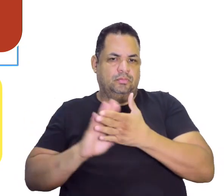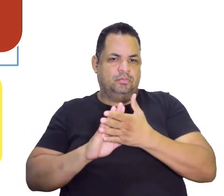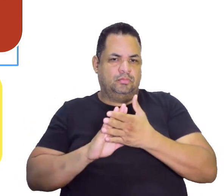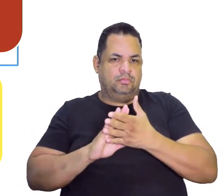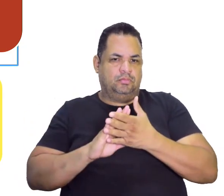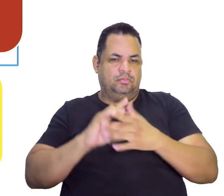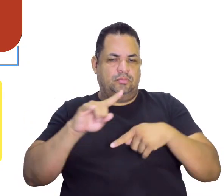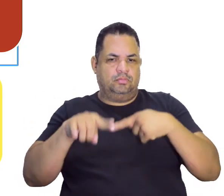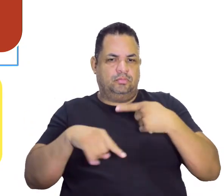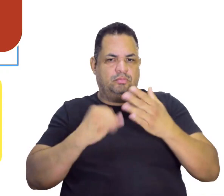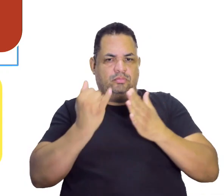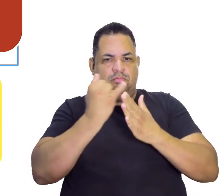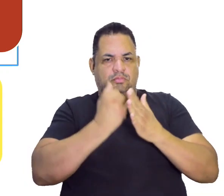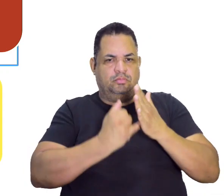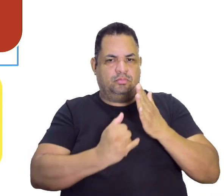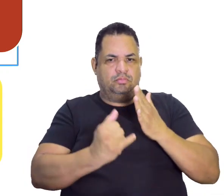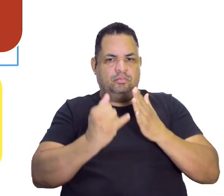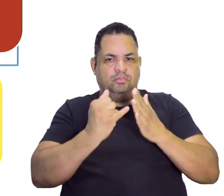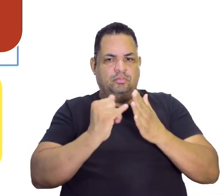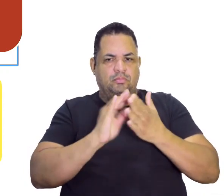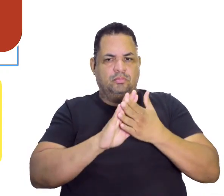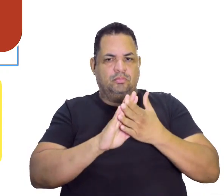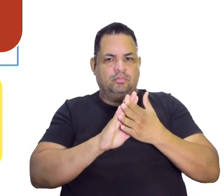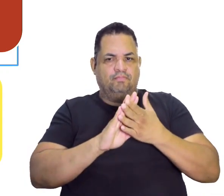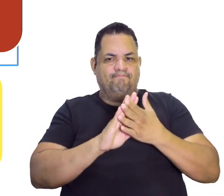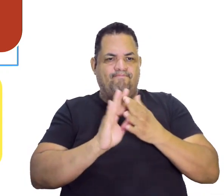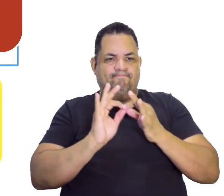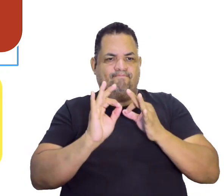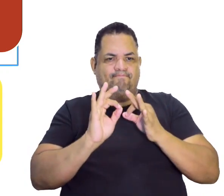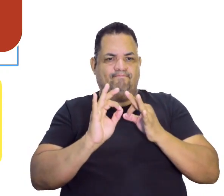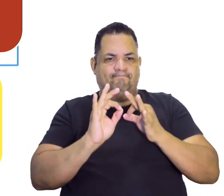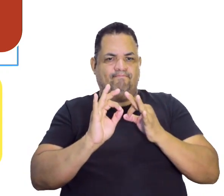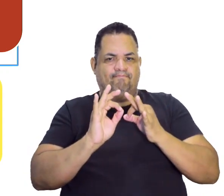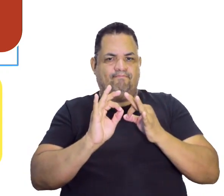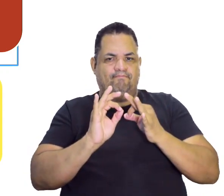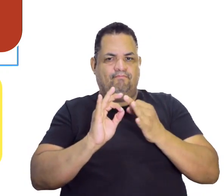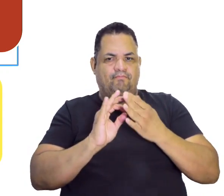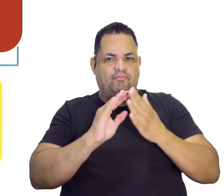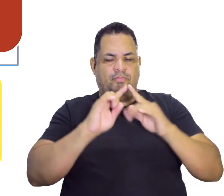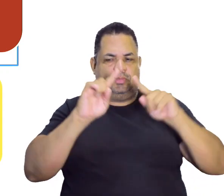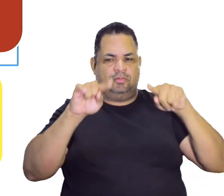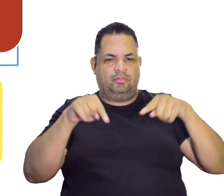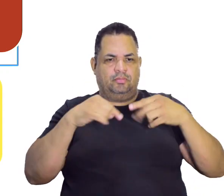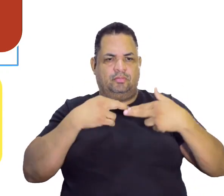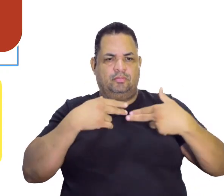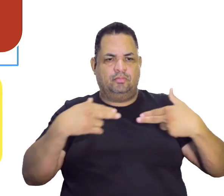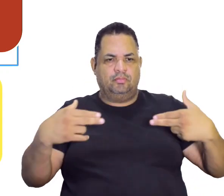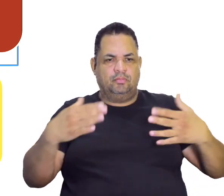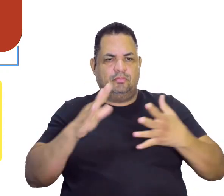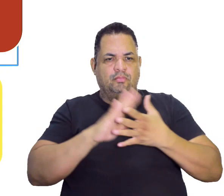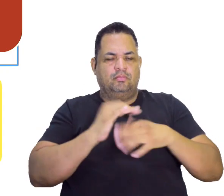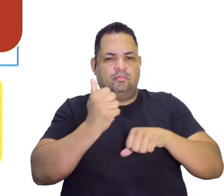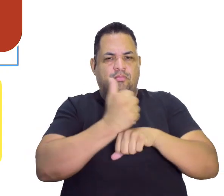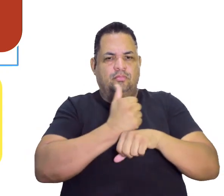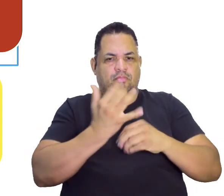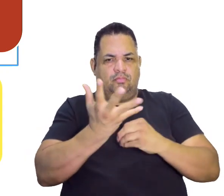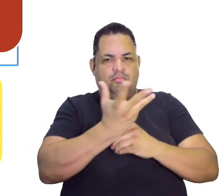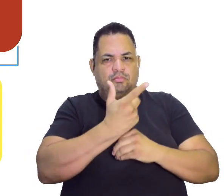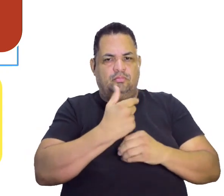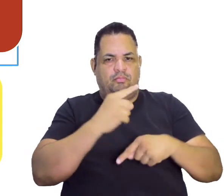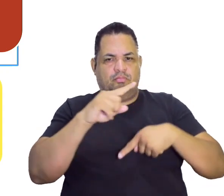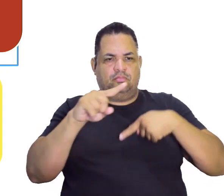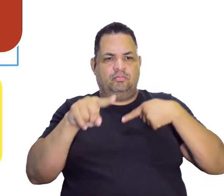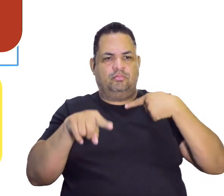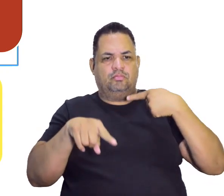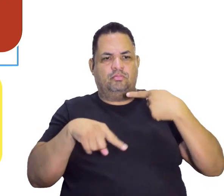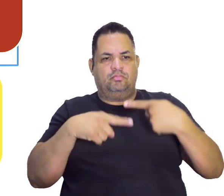os pós-impressionistas, eles são obras de vários artistas, são os artistas que se